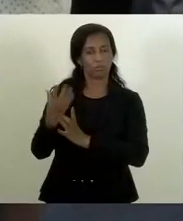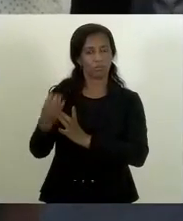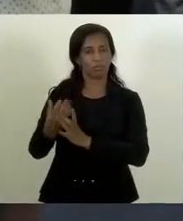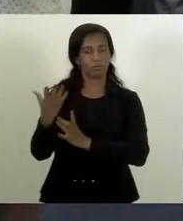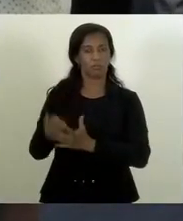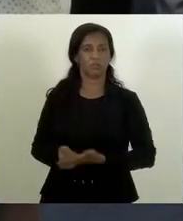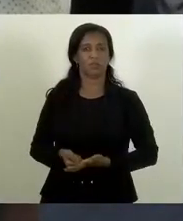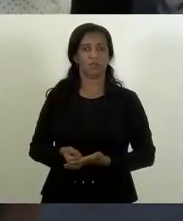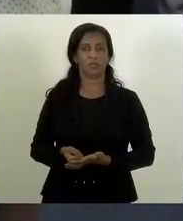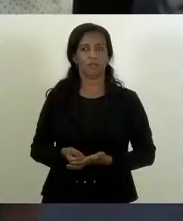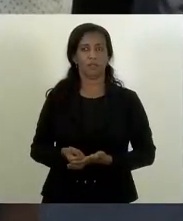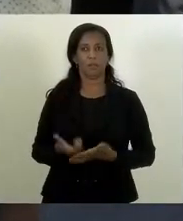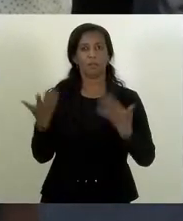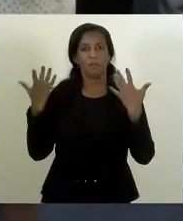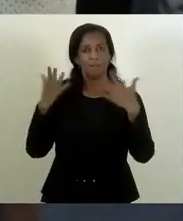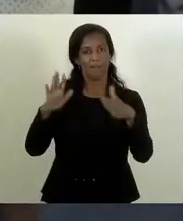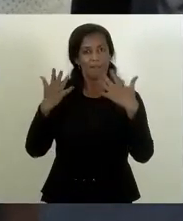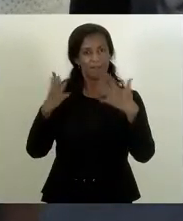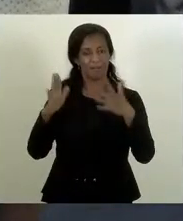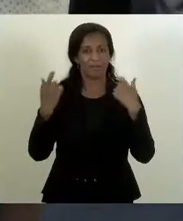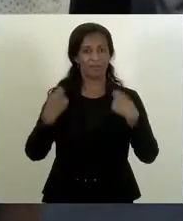os nossos parabéns.